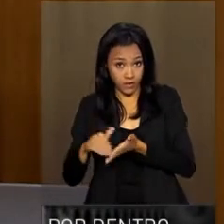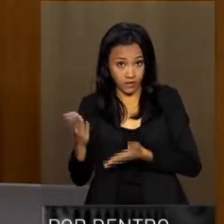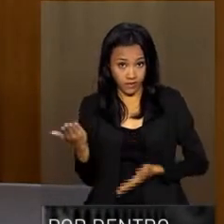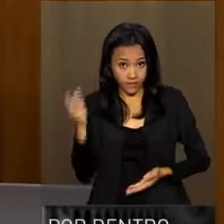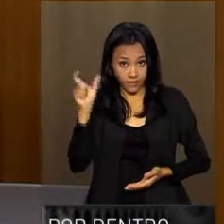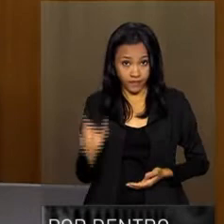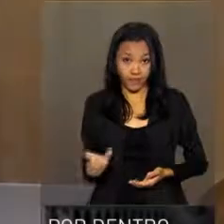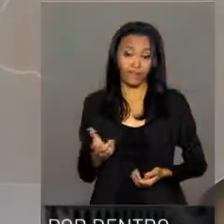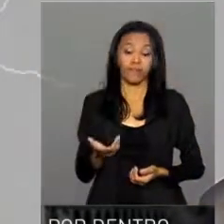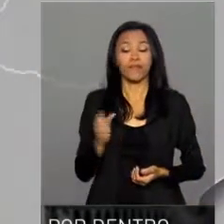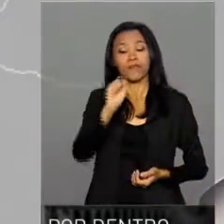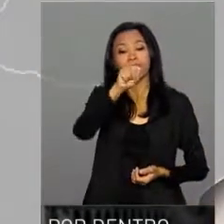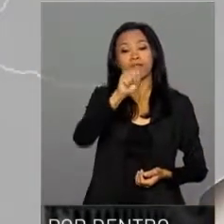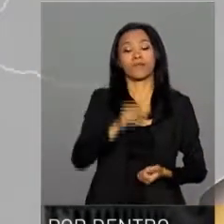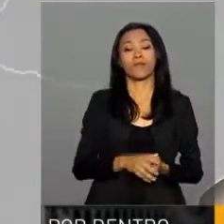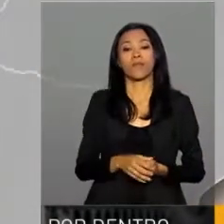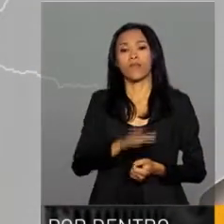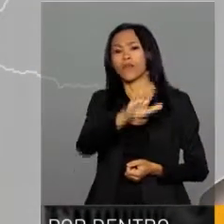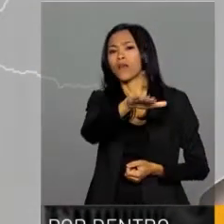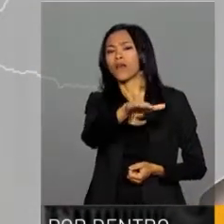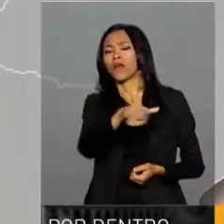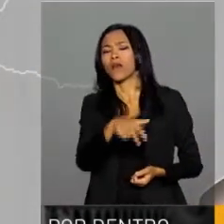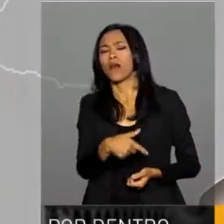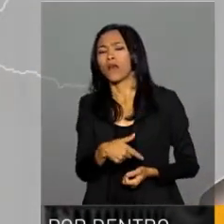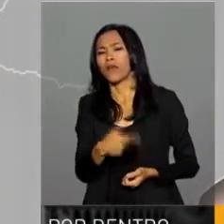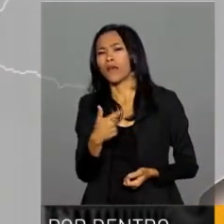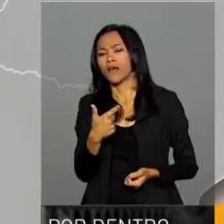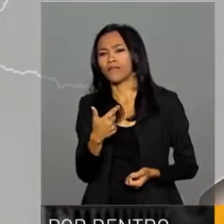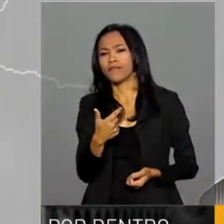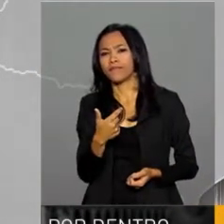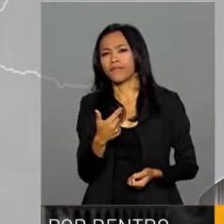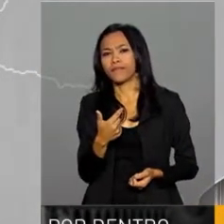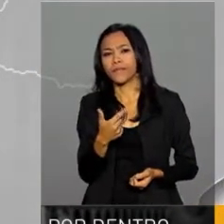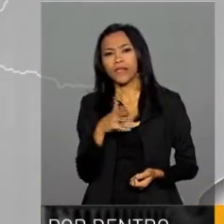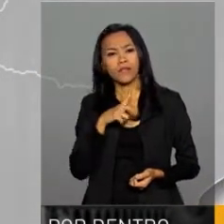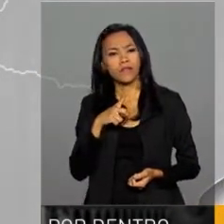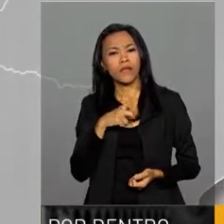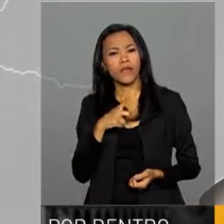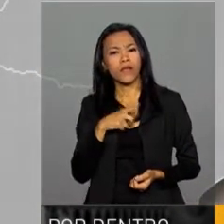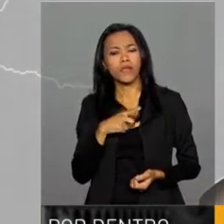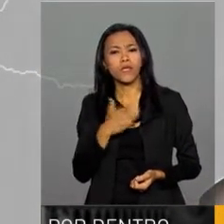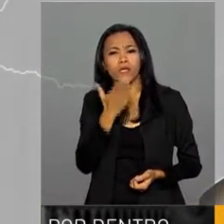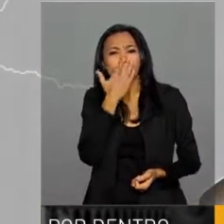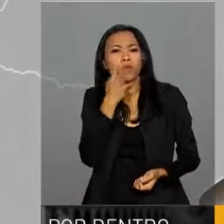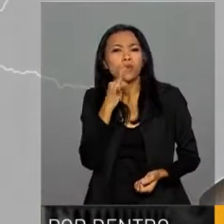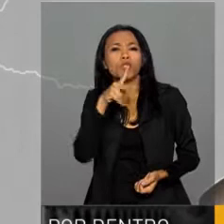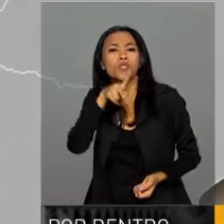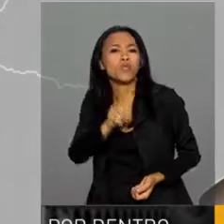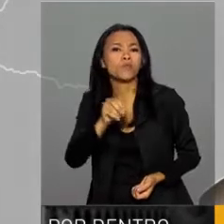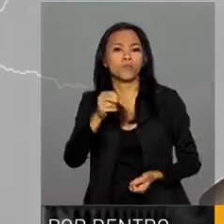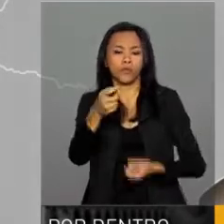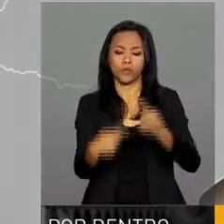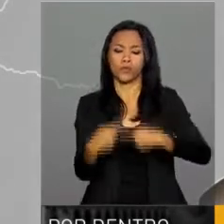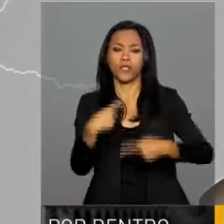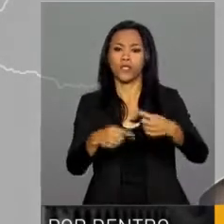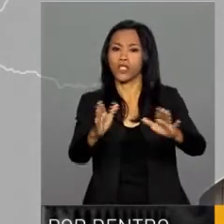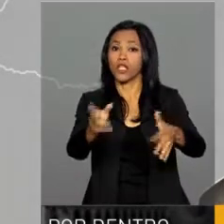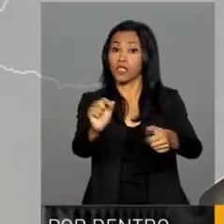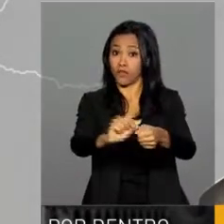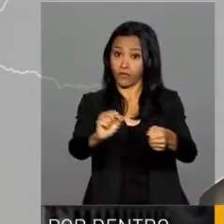secretária é é algum indício algum tipo de política sendo feita falou efetivamente